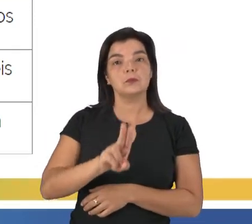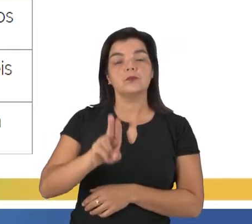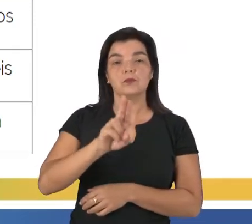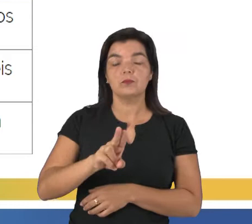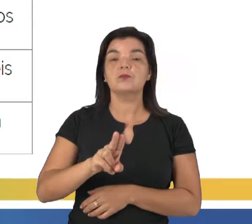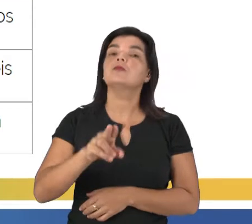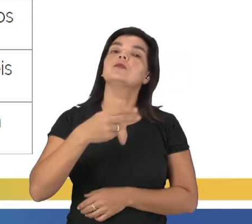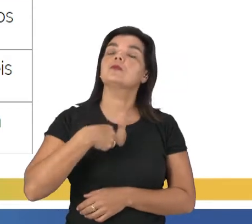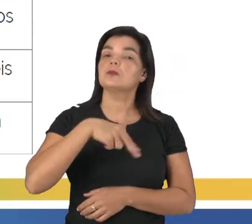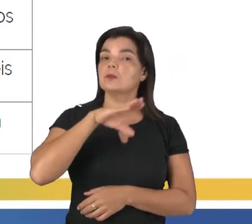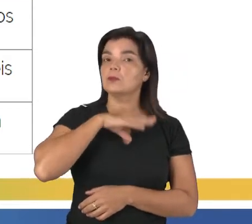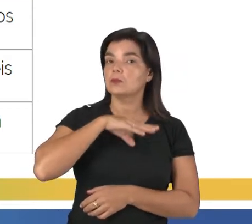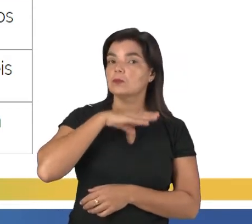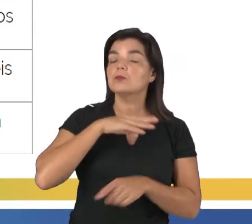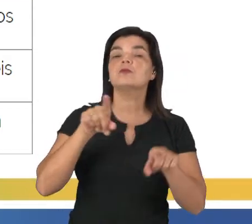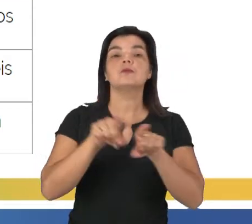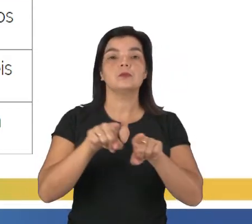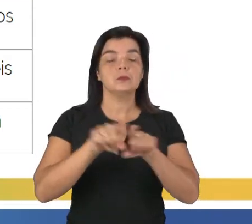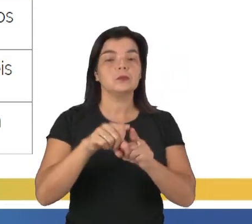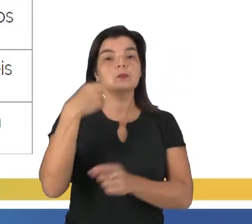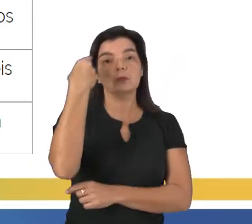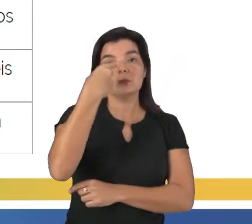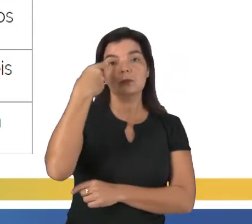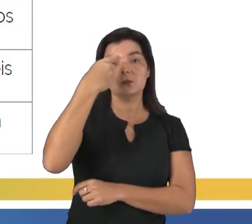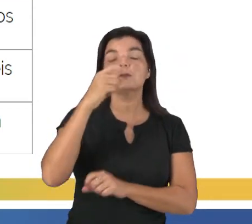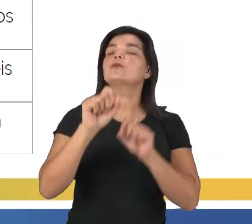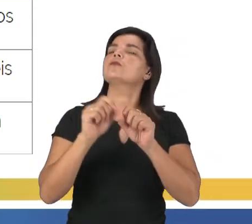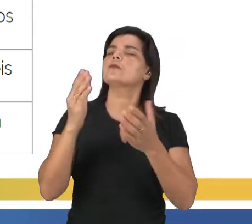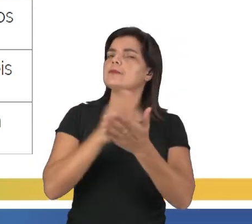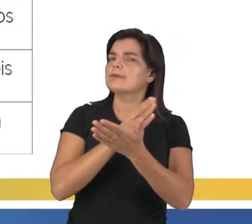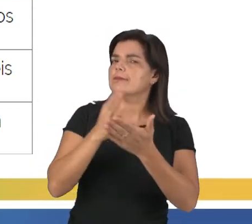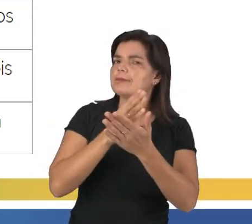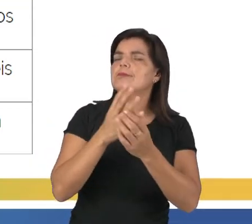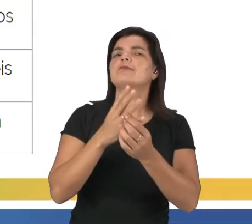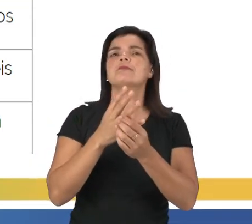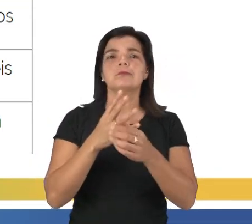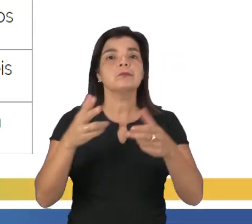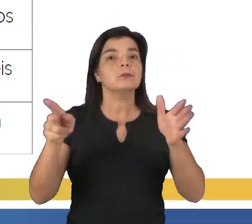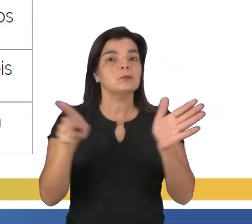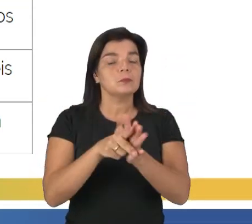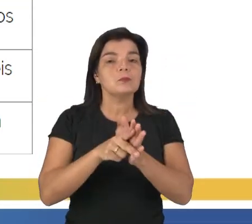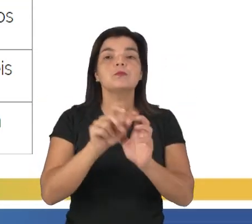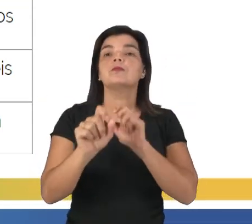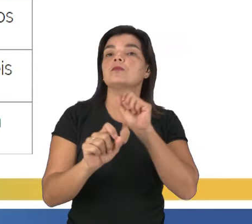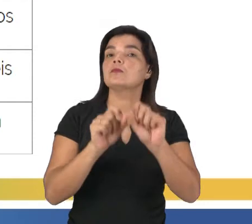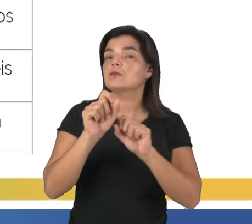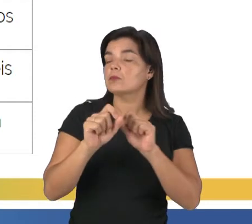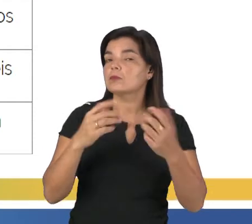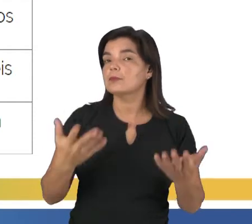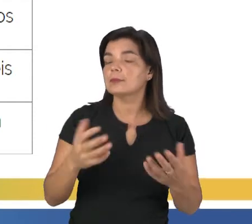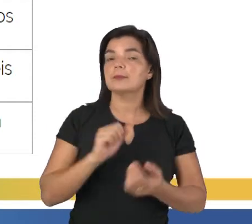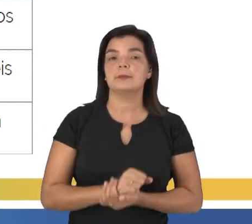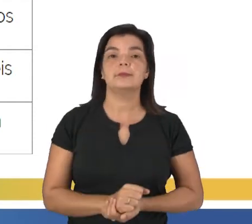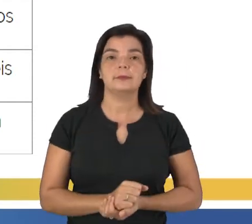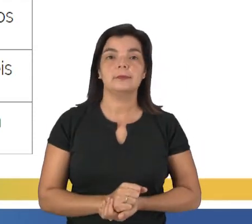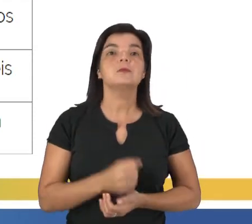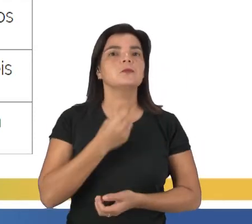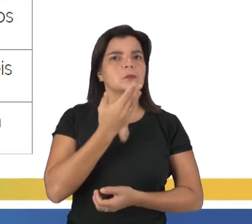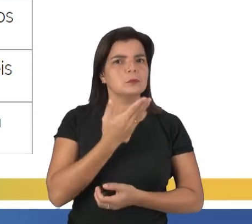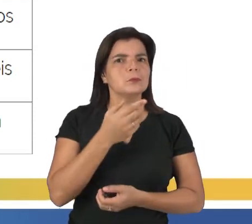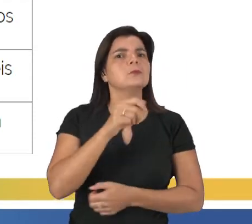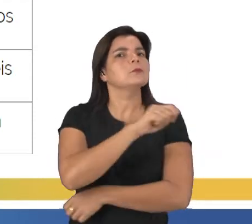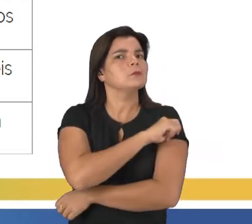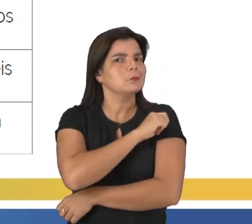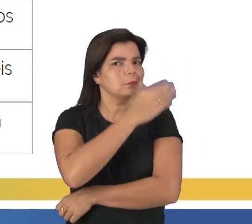utilizados na língua espanhola, assim como é na portuguesa, e também tem algumas coisas bem específicas dele, né, que é bom que o